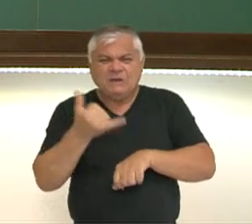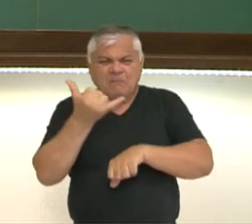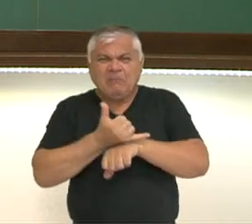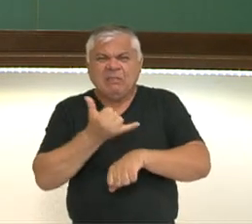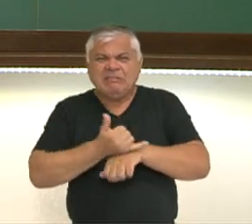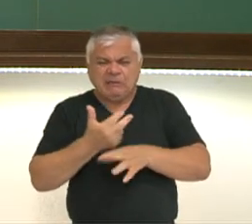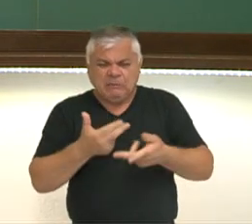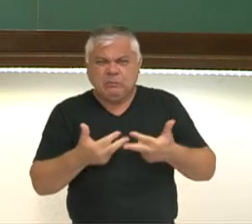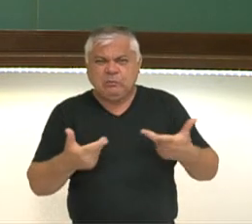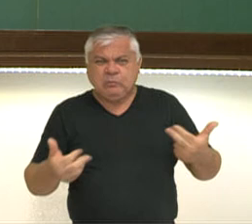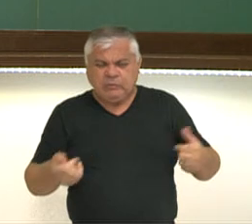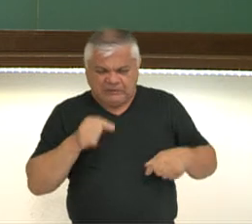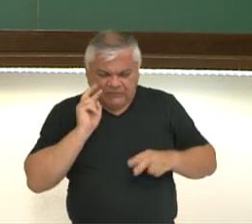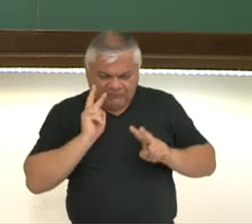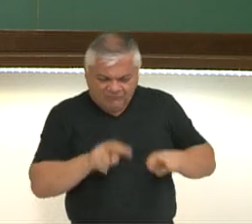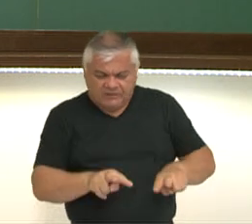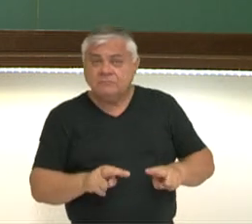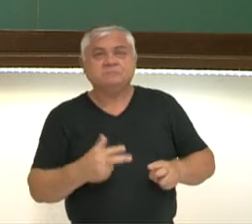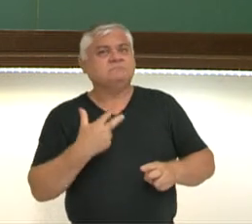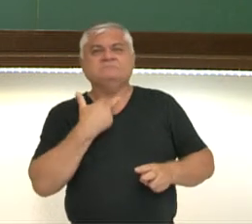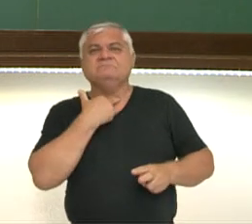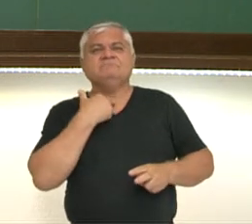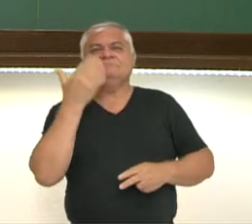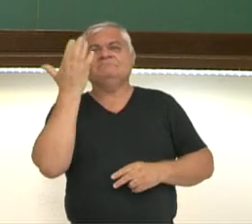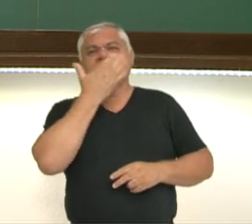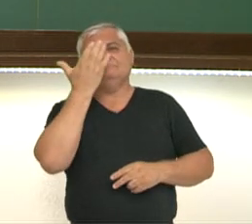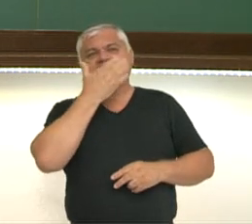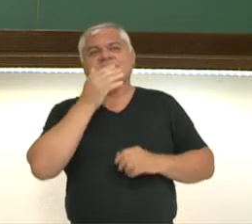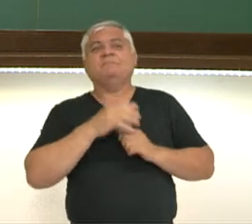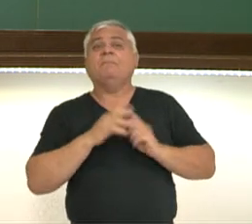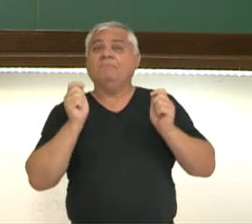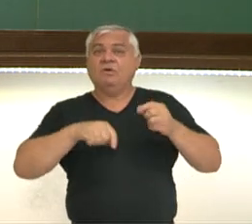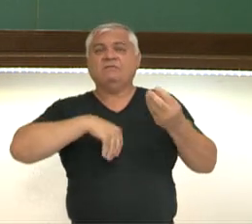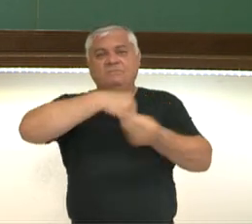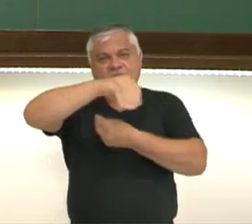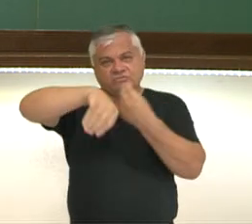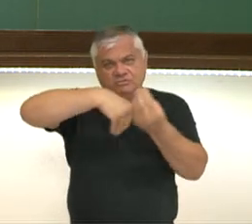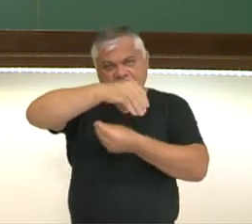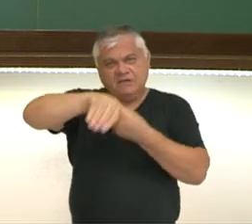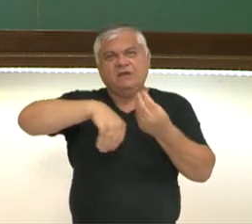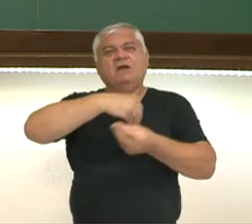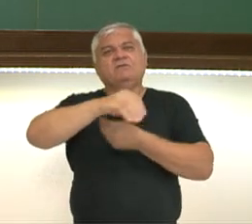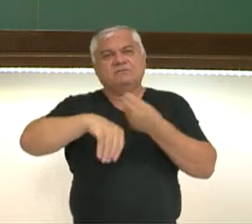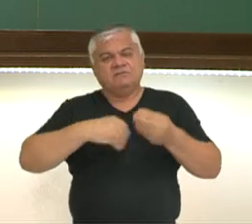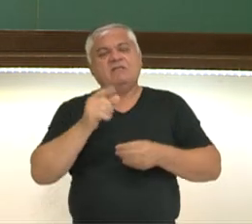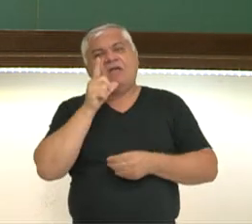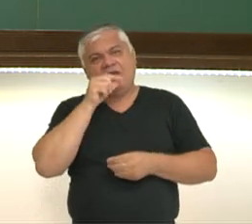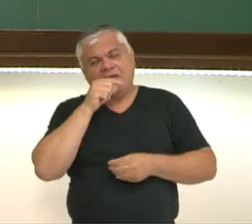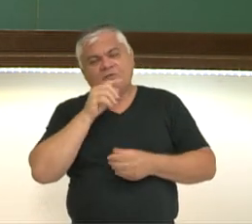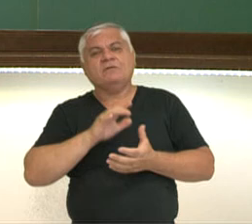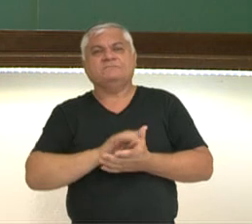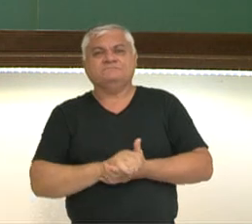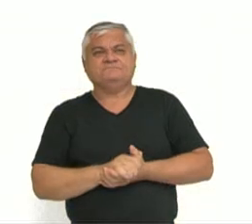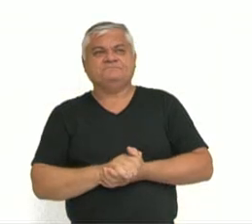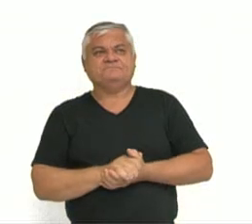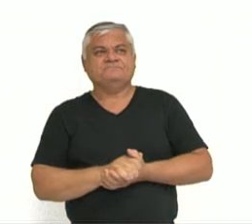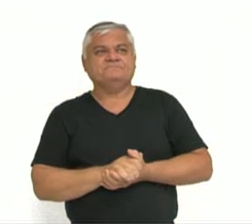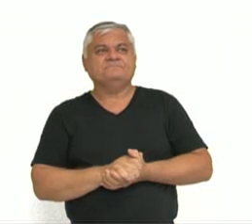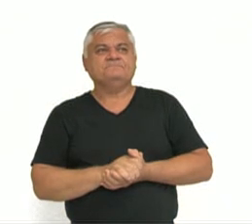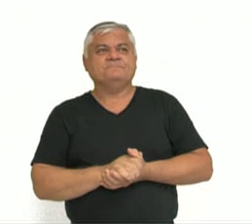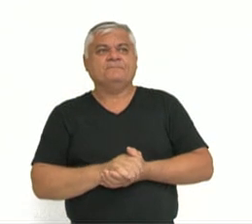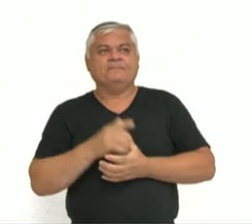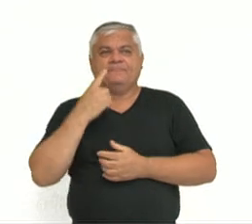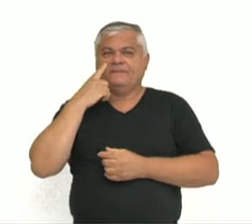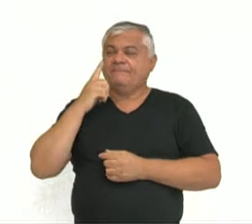metais pesados que porventura possam estar de São dissolvidos naquele tipo de água